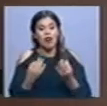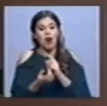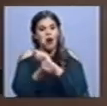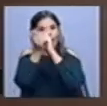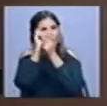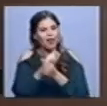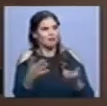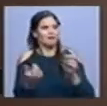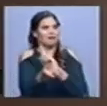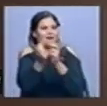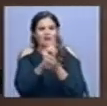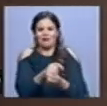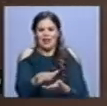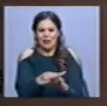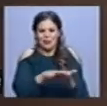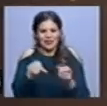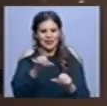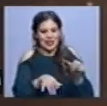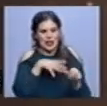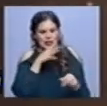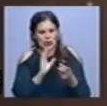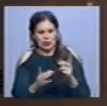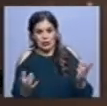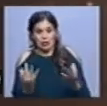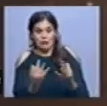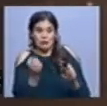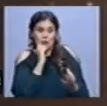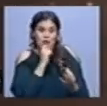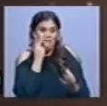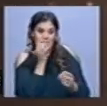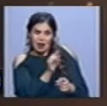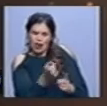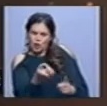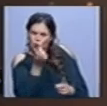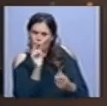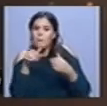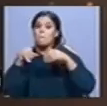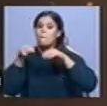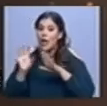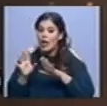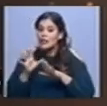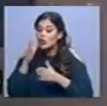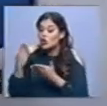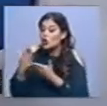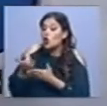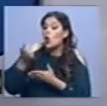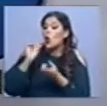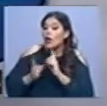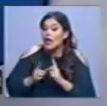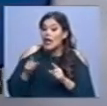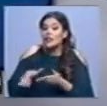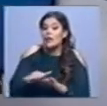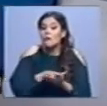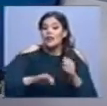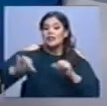paradoxo. Este composto químico diz-nos que, se calhar, não é vida que está ali, mas o que diz este estudo também é que este composto químico